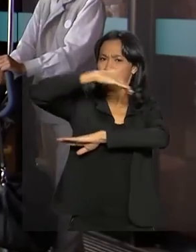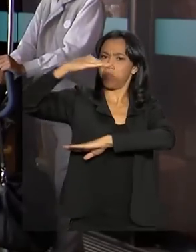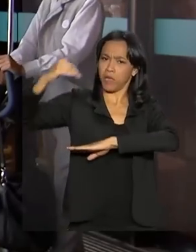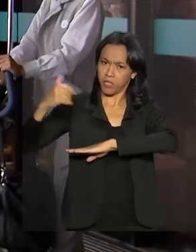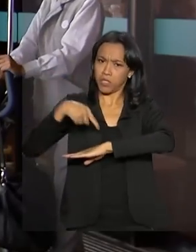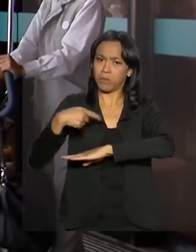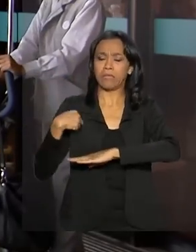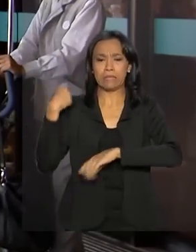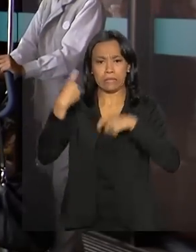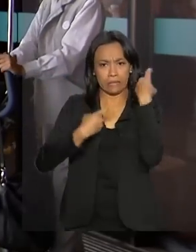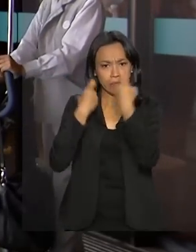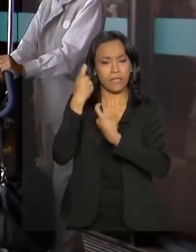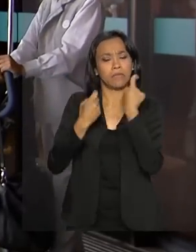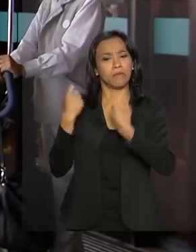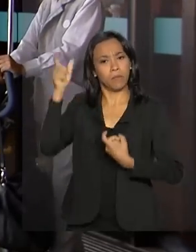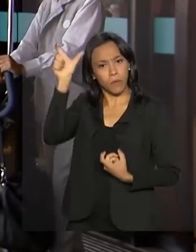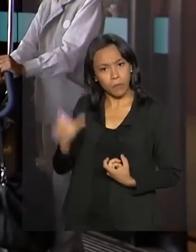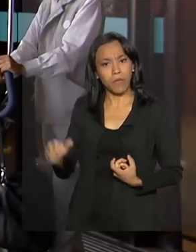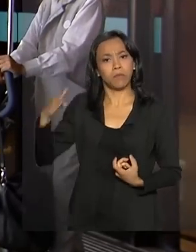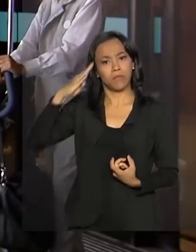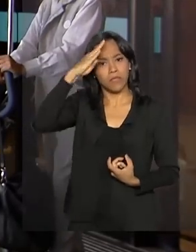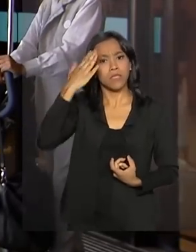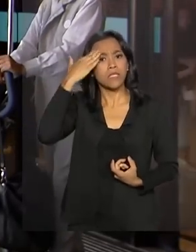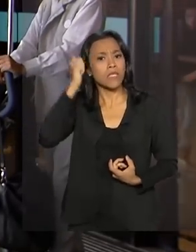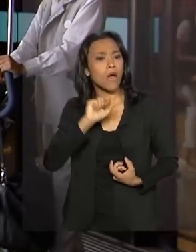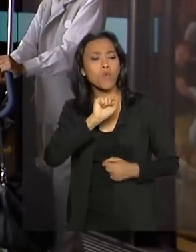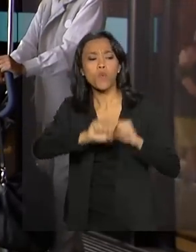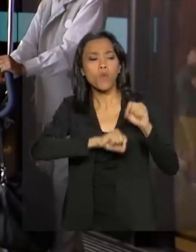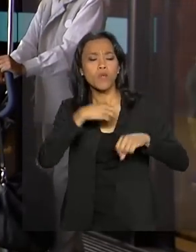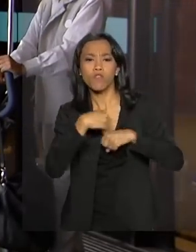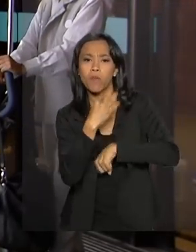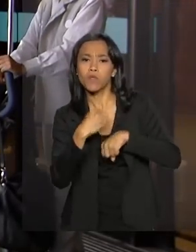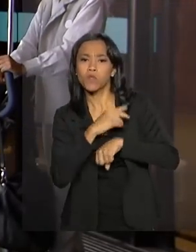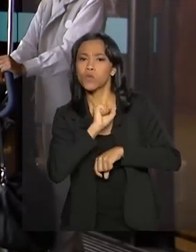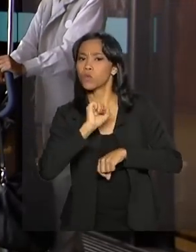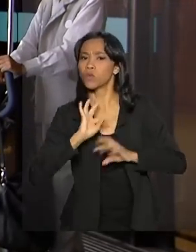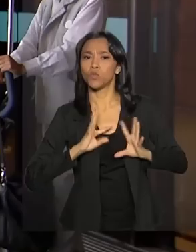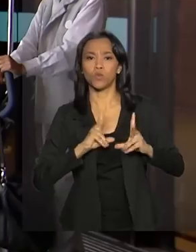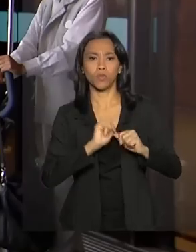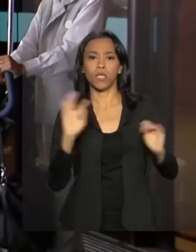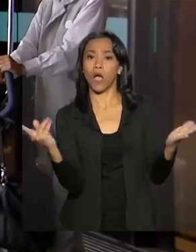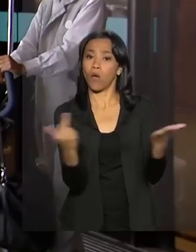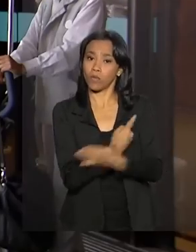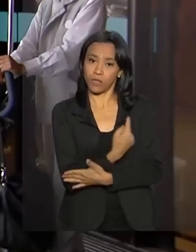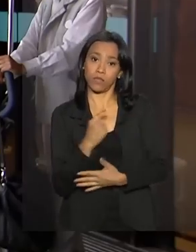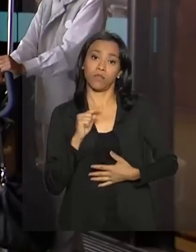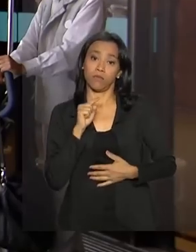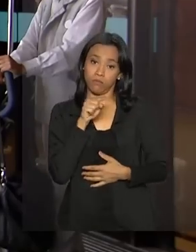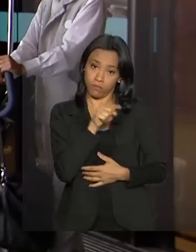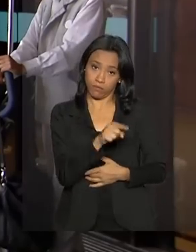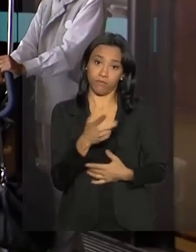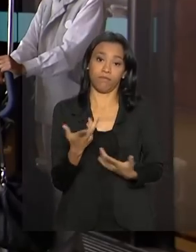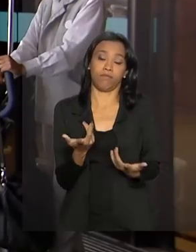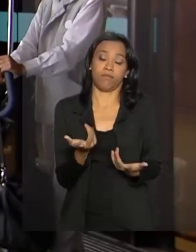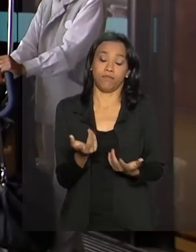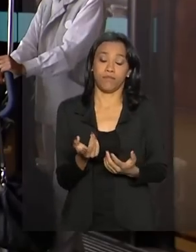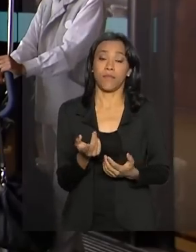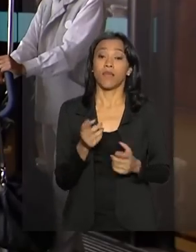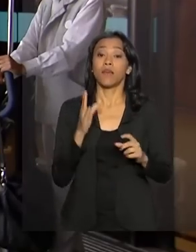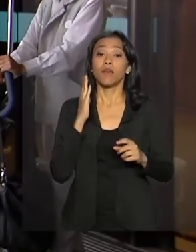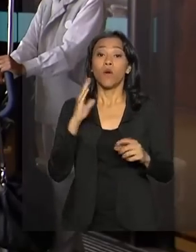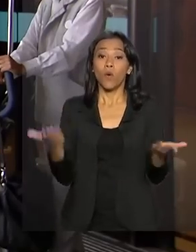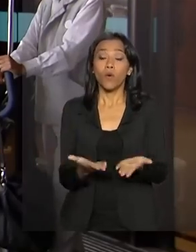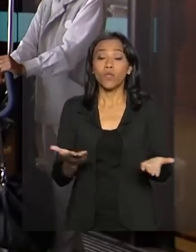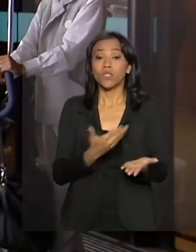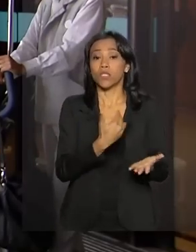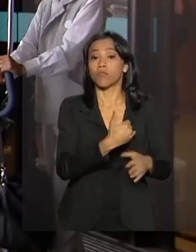República, que se mantém atualizado sobre tudo o que está acontecendo por lá, pelo gabinete de crise que foi montado pelo Palácio do Planalto. E hoje ele recebeu a